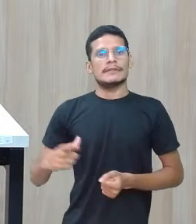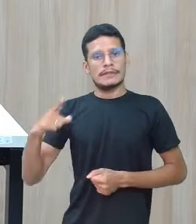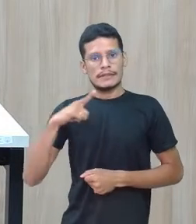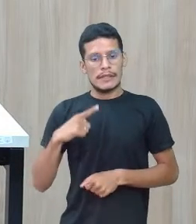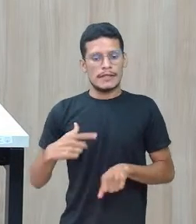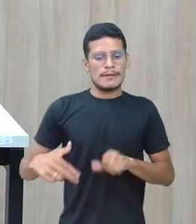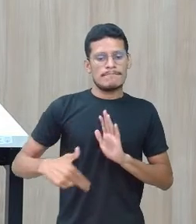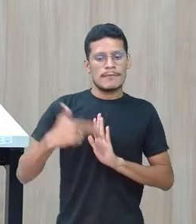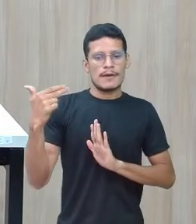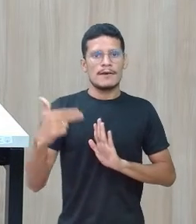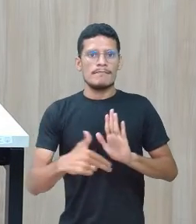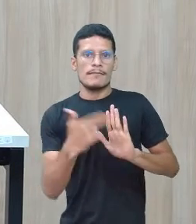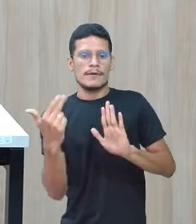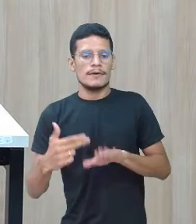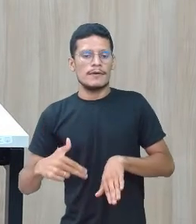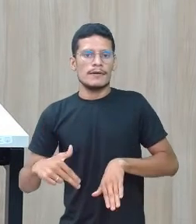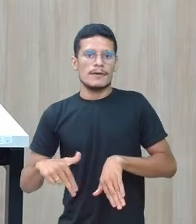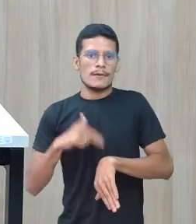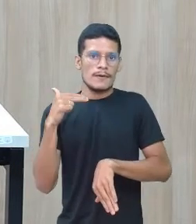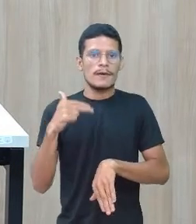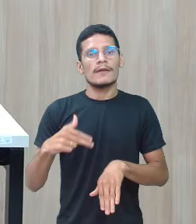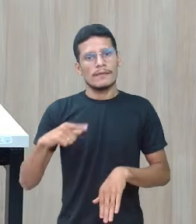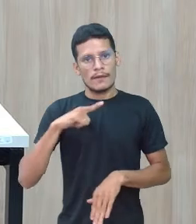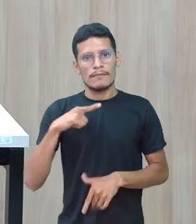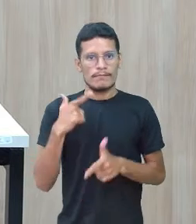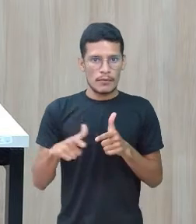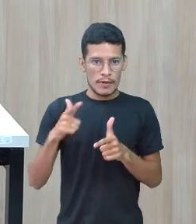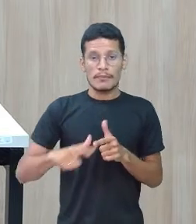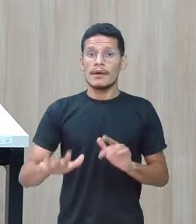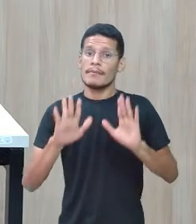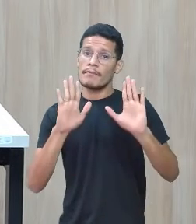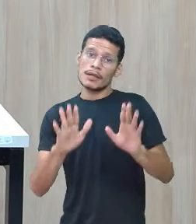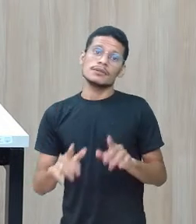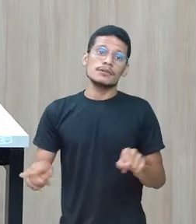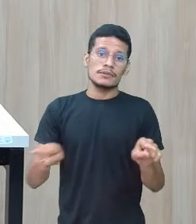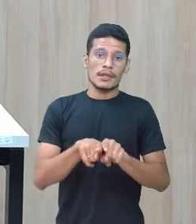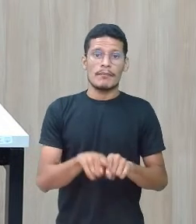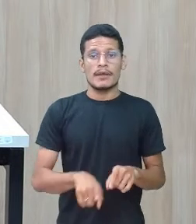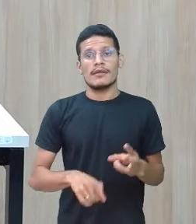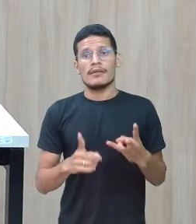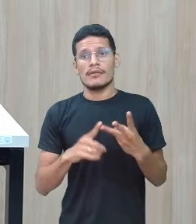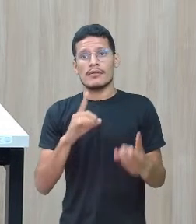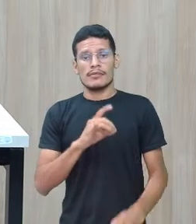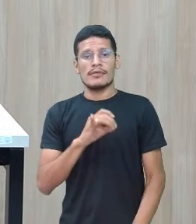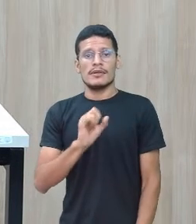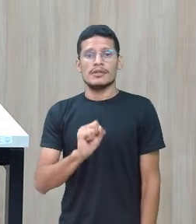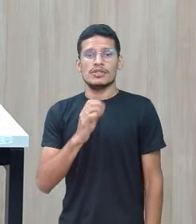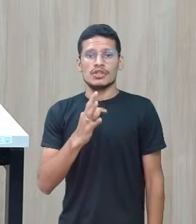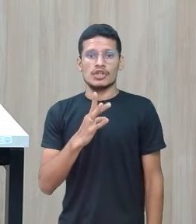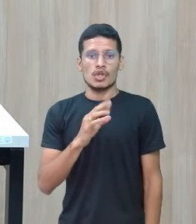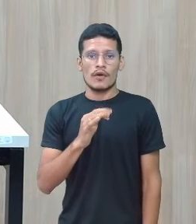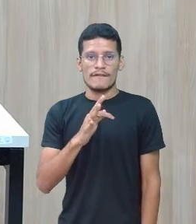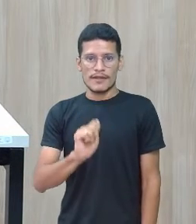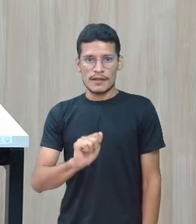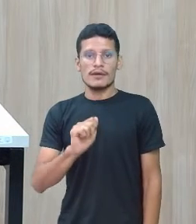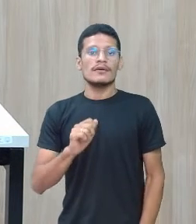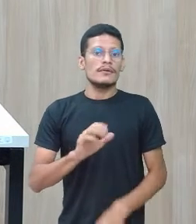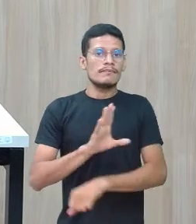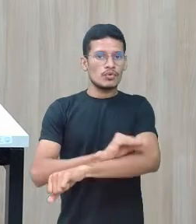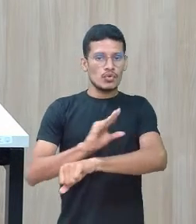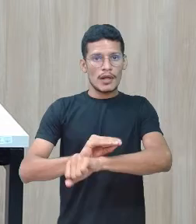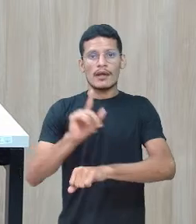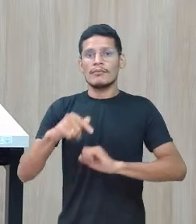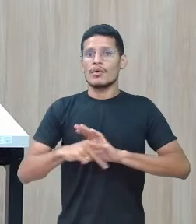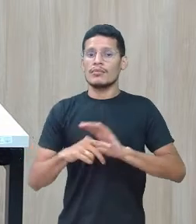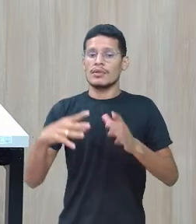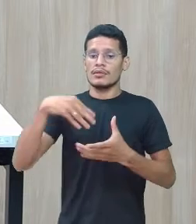era utilizada também a terapia gênica. E também as distrofias musculares. É uma atrofia justamente na